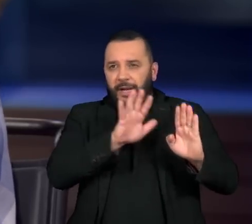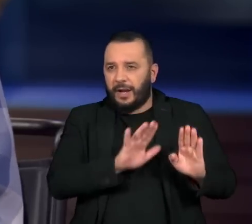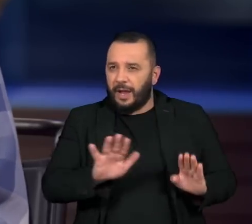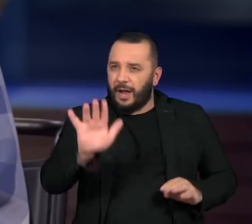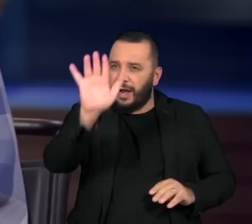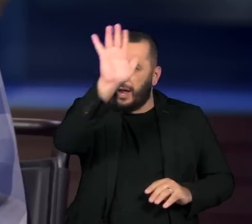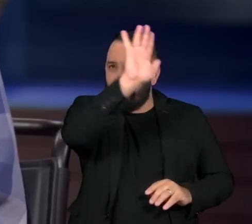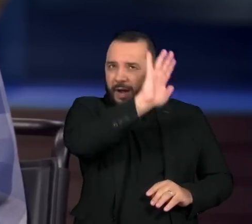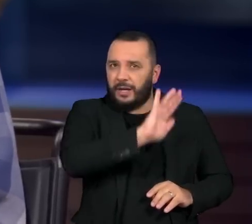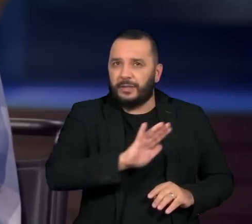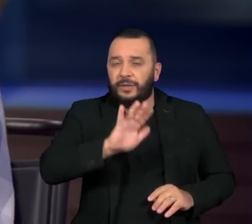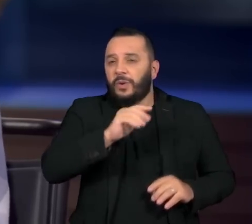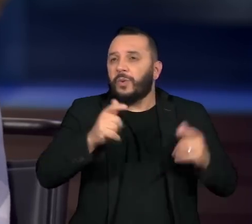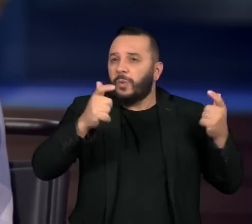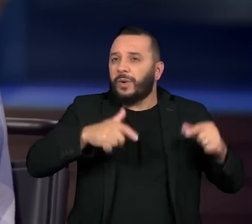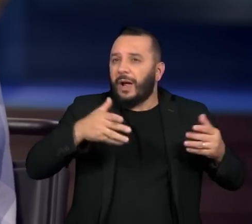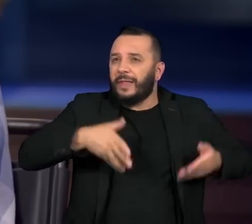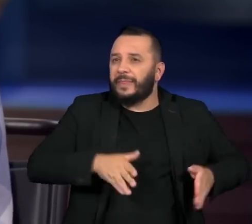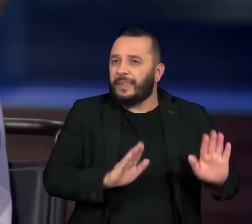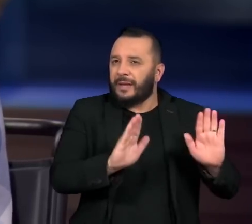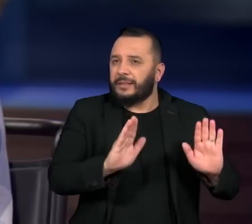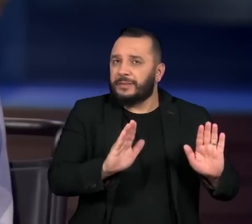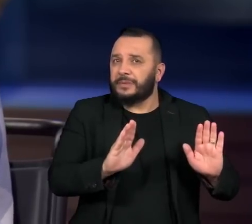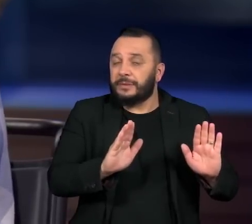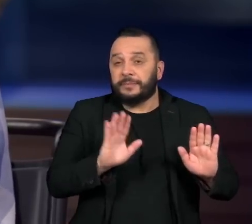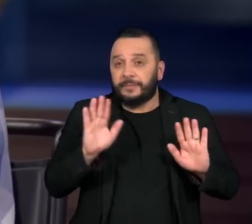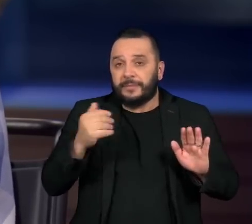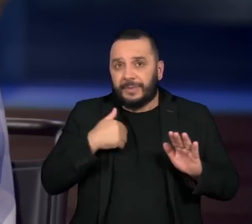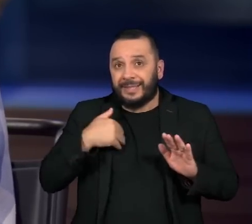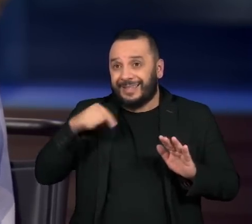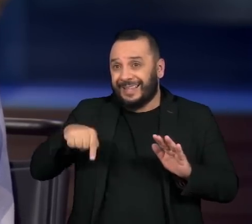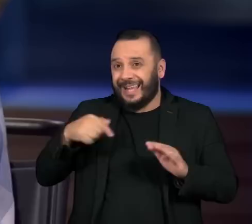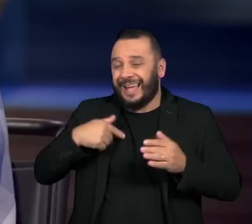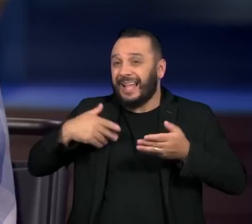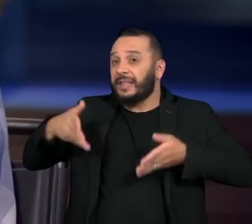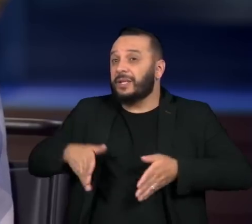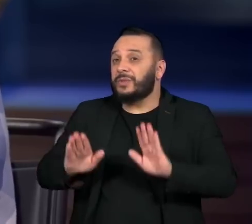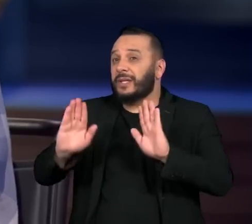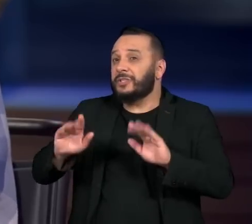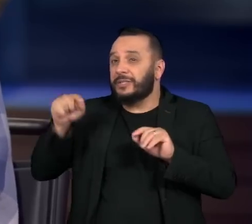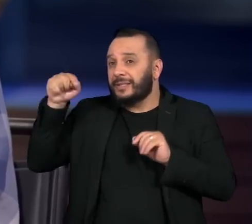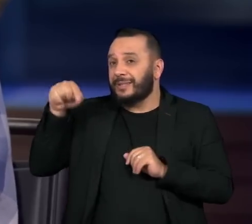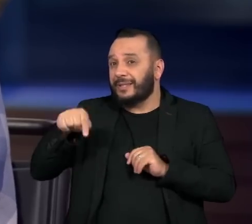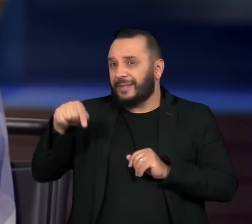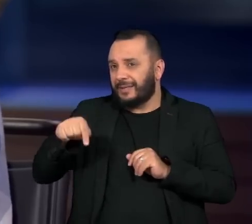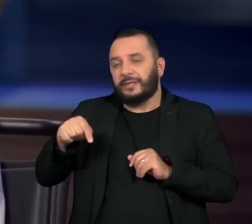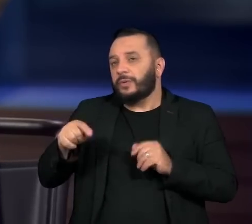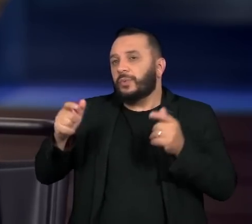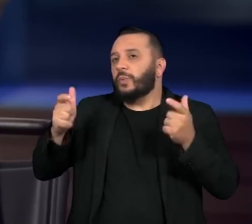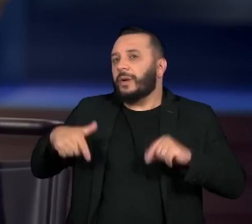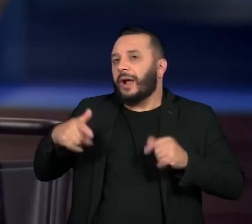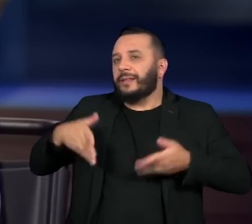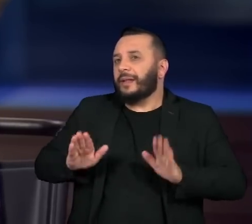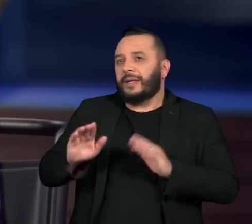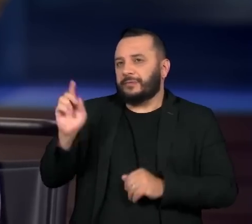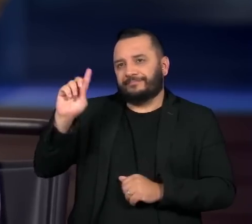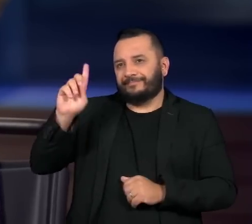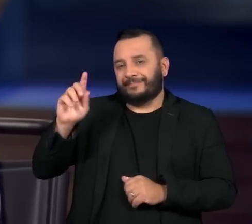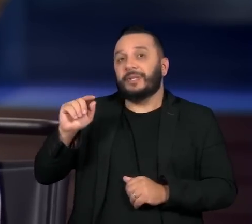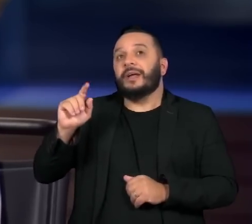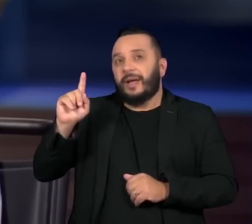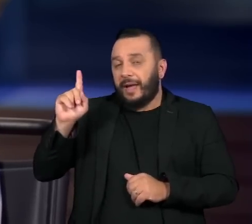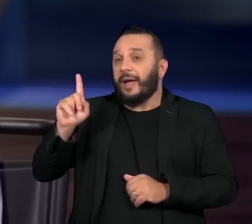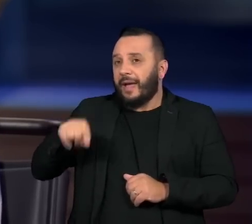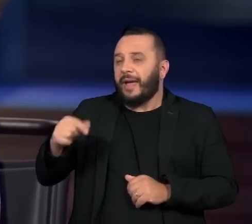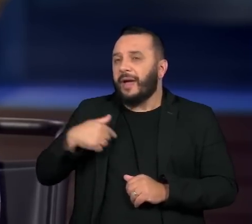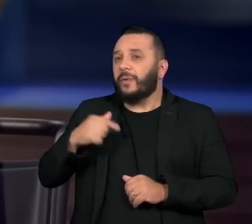de uma pessoa é o local que ela nasce. Nesses estados multinacionais, a nacionalidade de uma pessoa não tem nada a ver com o local que ela nasce. A nacionalidade é determinada pelo